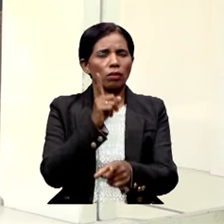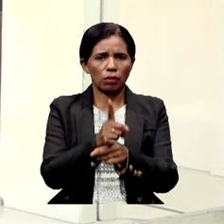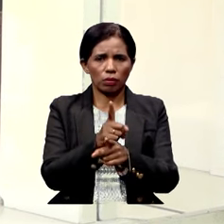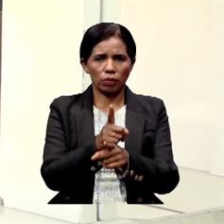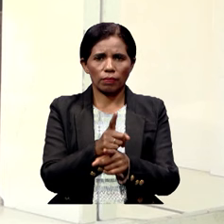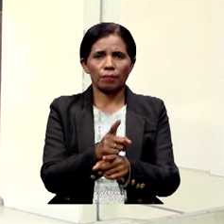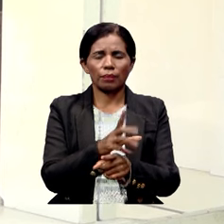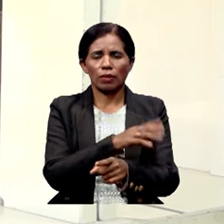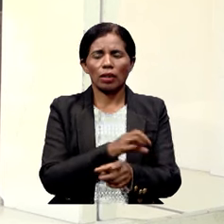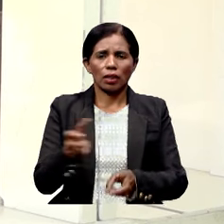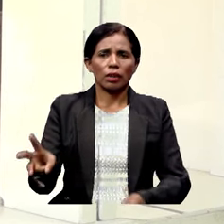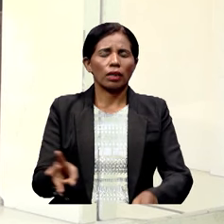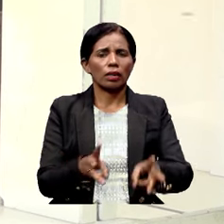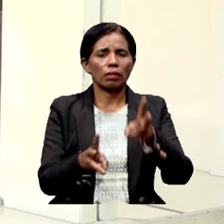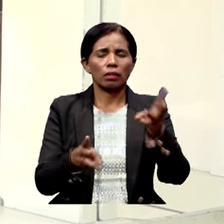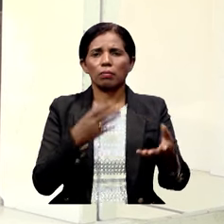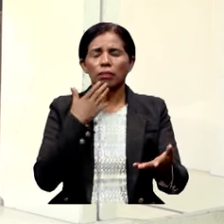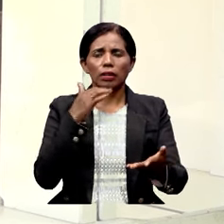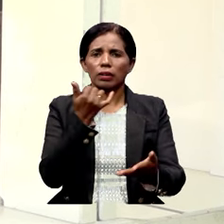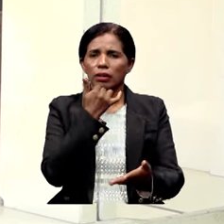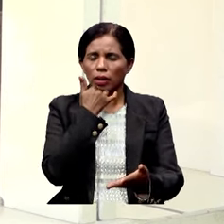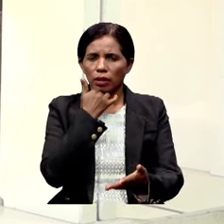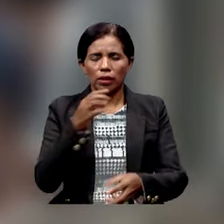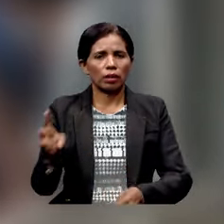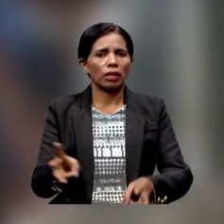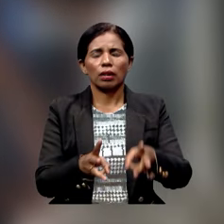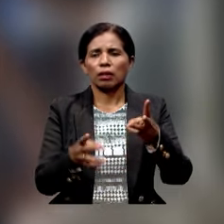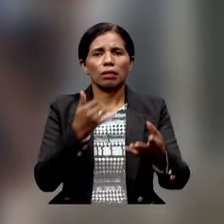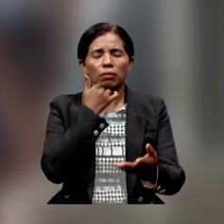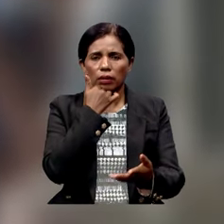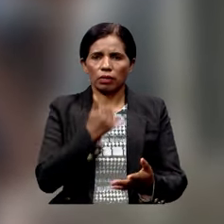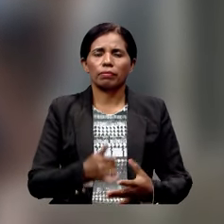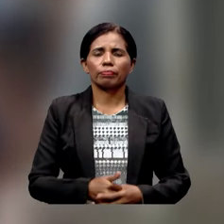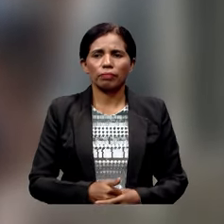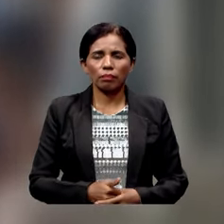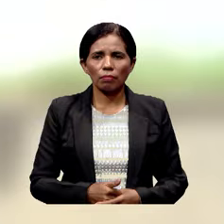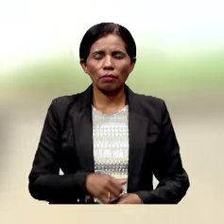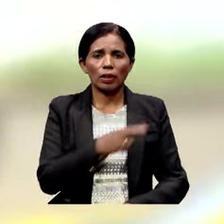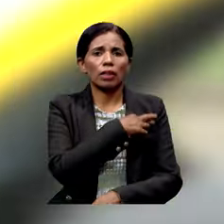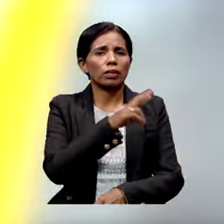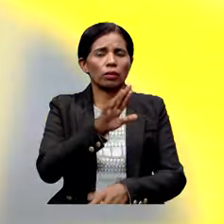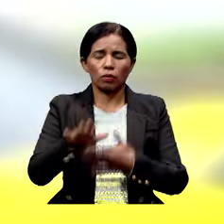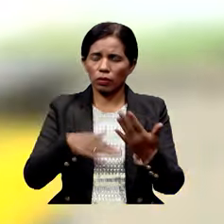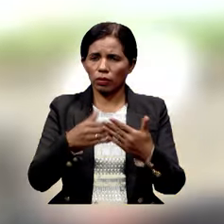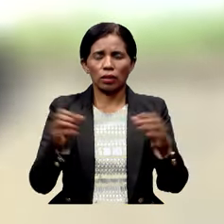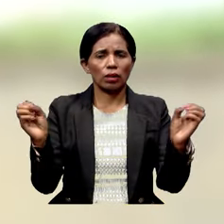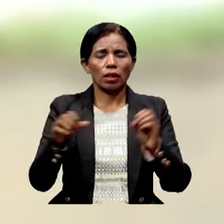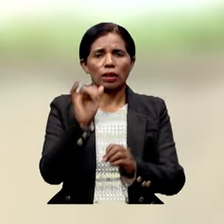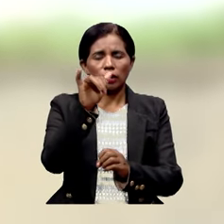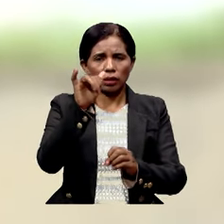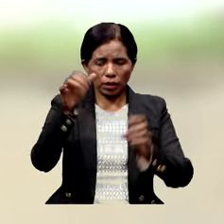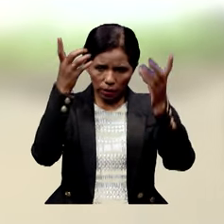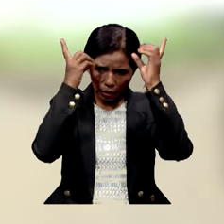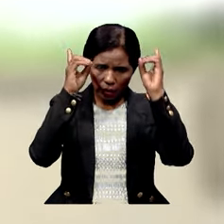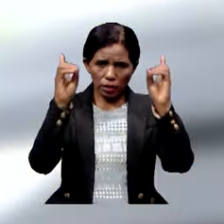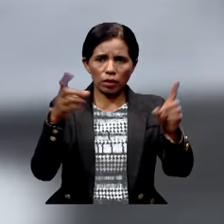ne dalang ida ne beke pikadu dalang ida ne beke salah. Confissões religiosas siramos la concorda ho desejam si Instituto Nacional Combate